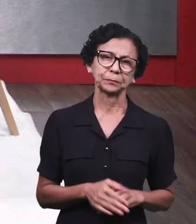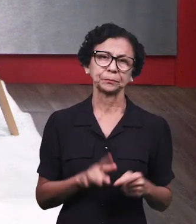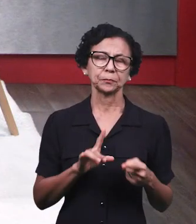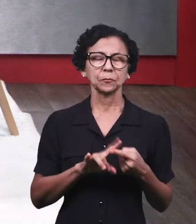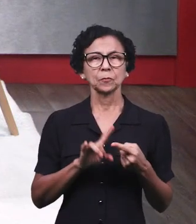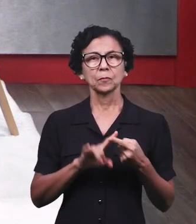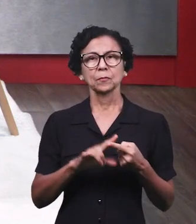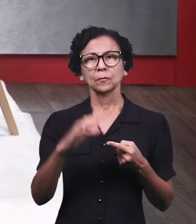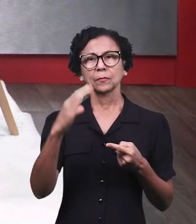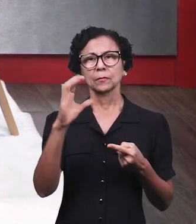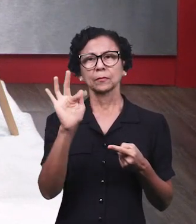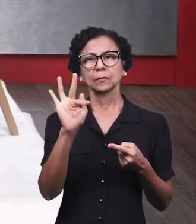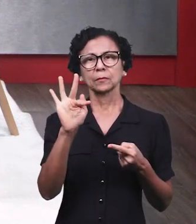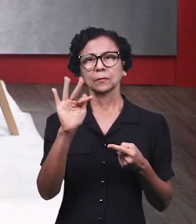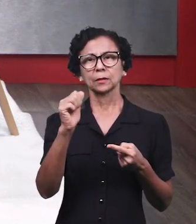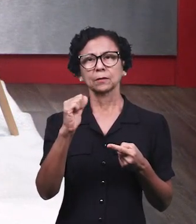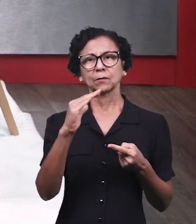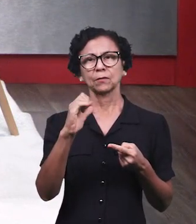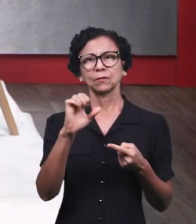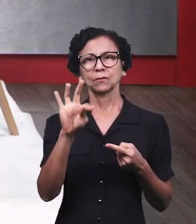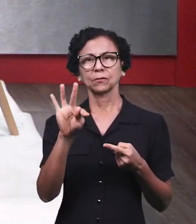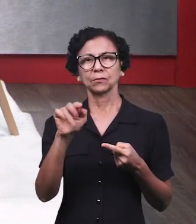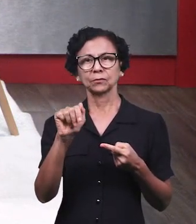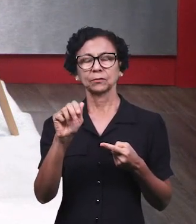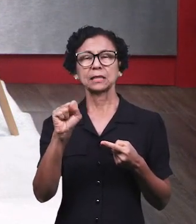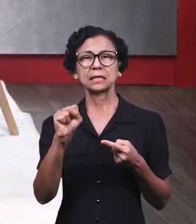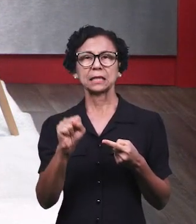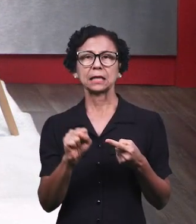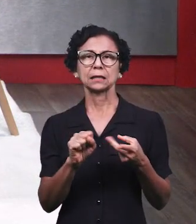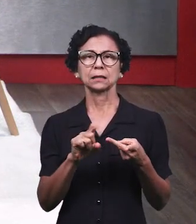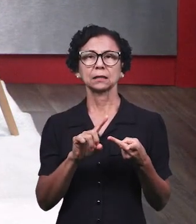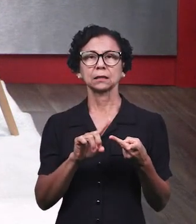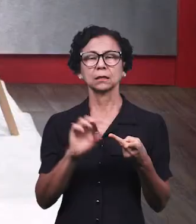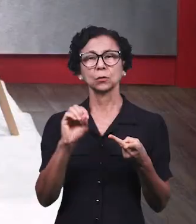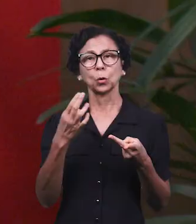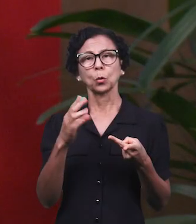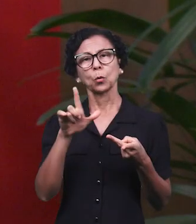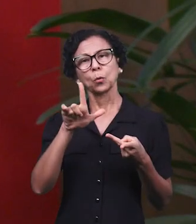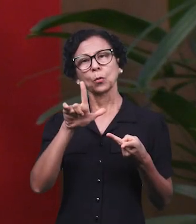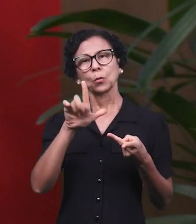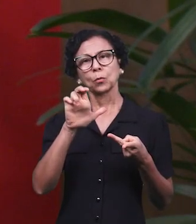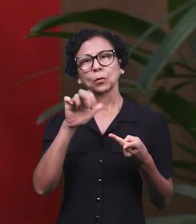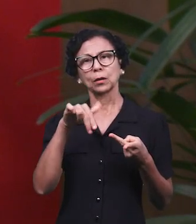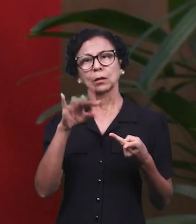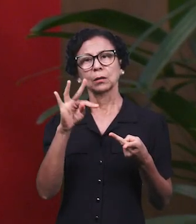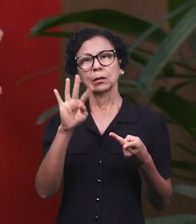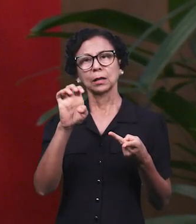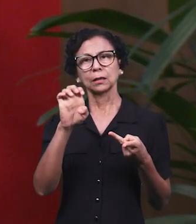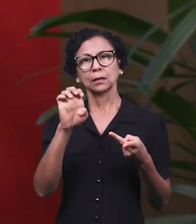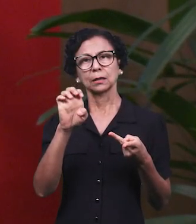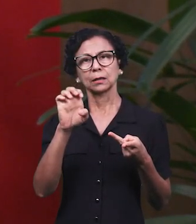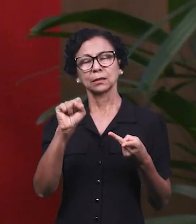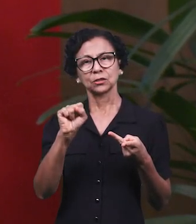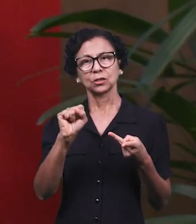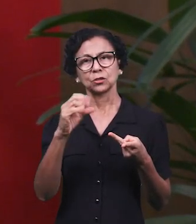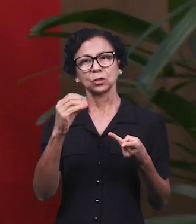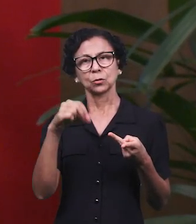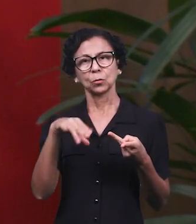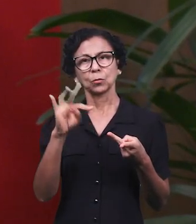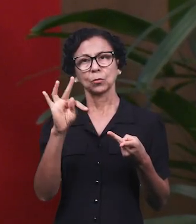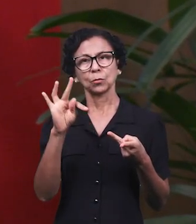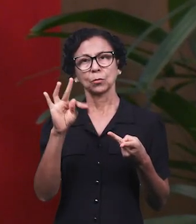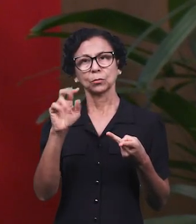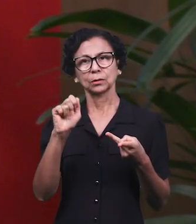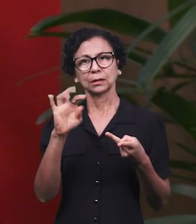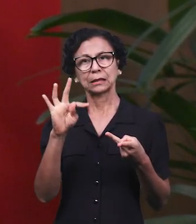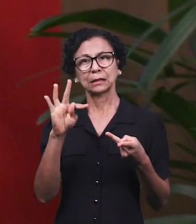de contato, elas viraram, assim, muito famosas, Sim. né? Nós vemos bastante, né, na